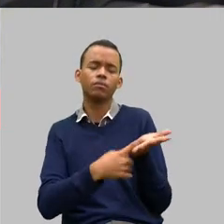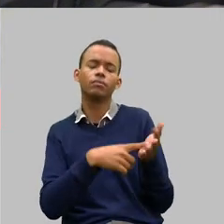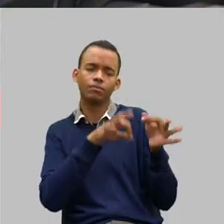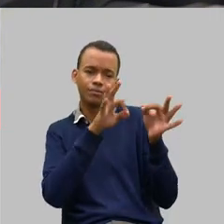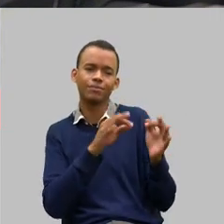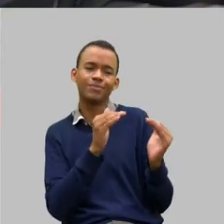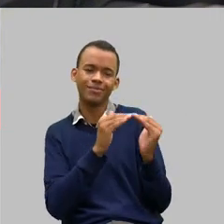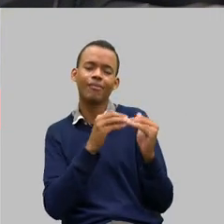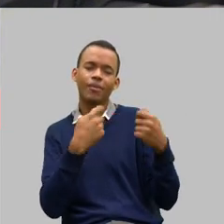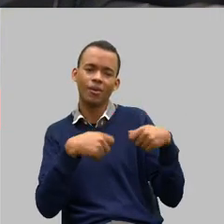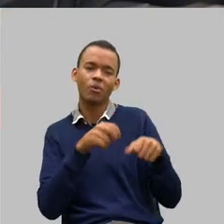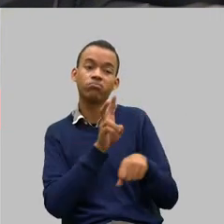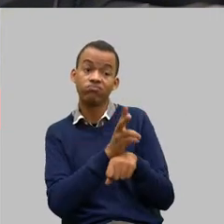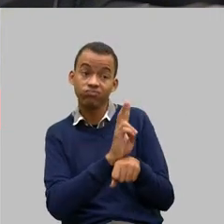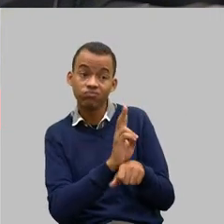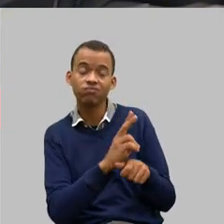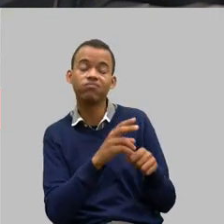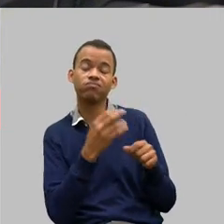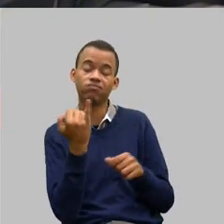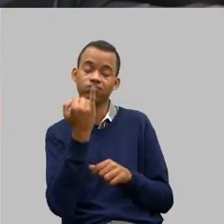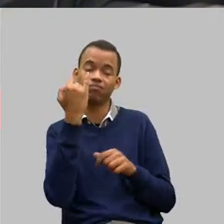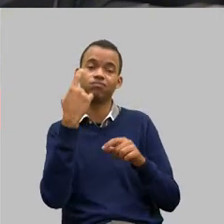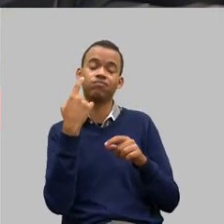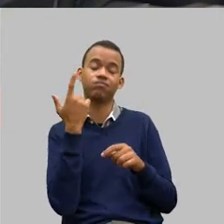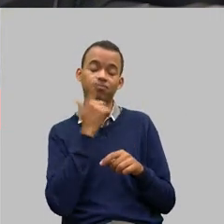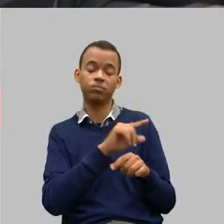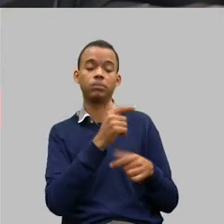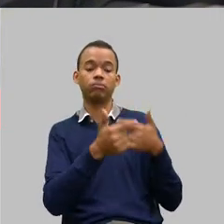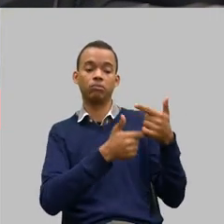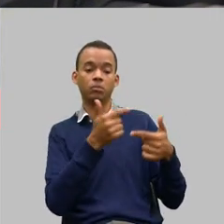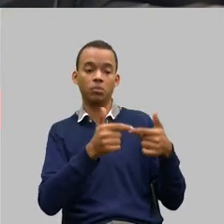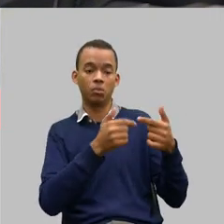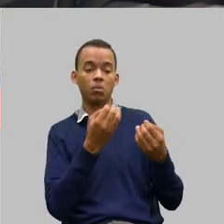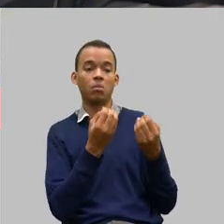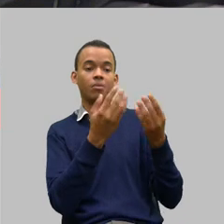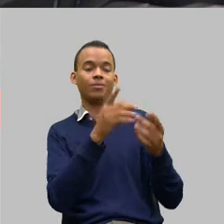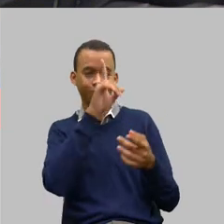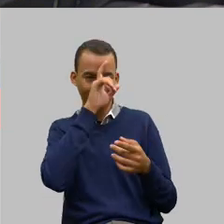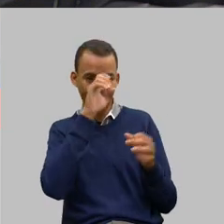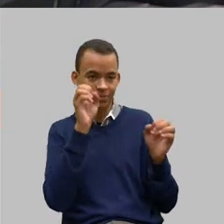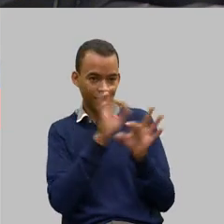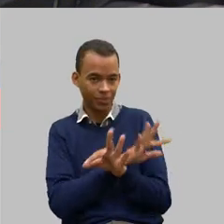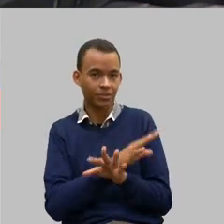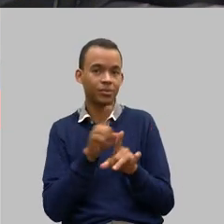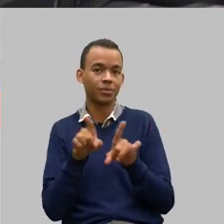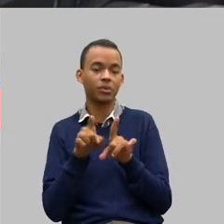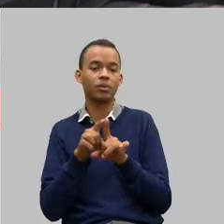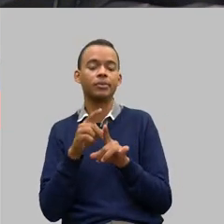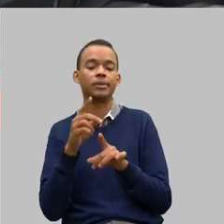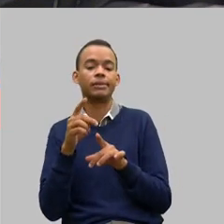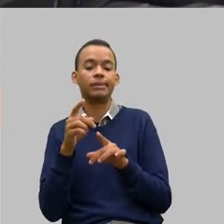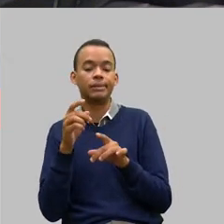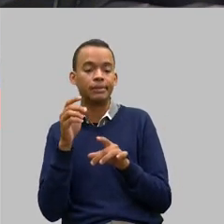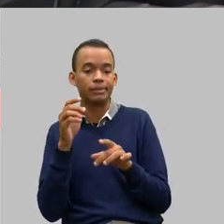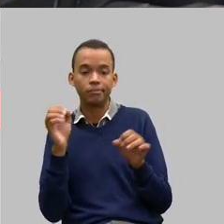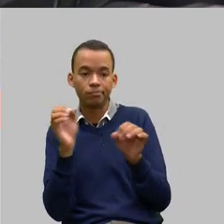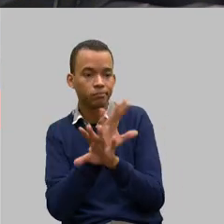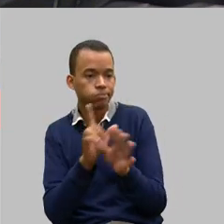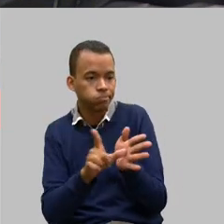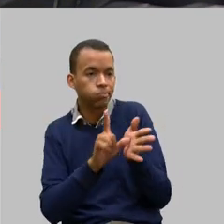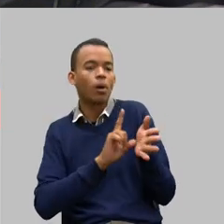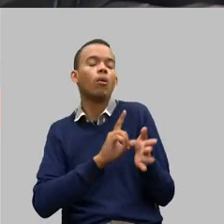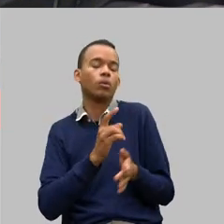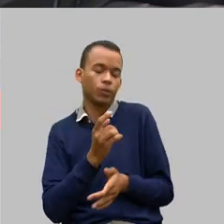também tá fiscalizando e garantir né essa entrega tão relevante aí né Se possível antecipar esse entregue aí pros menir né Eh